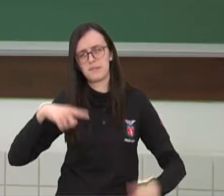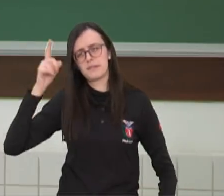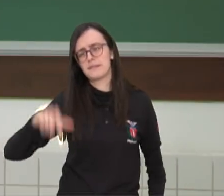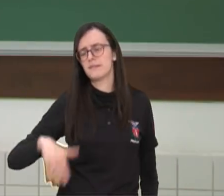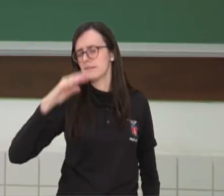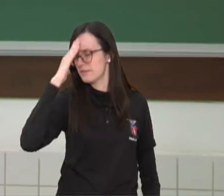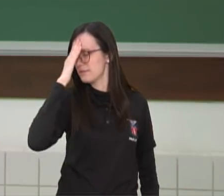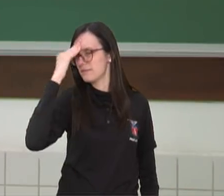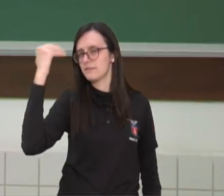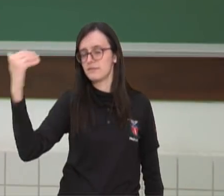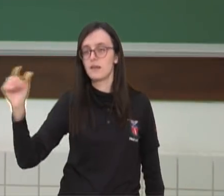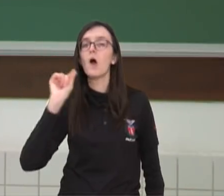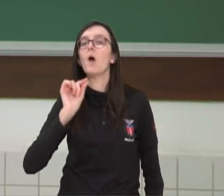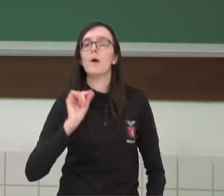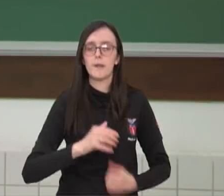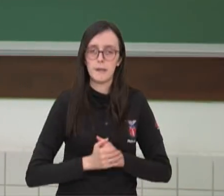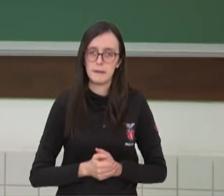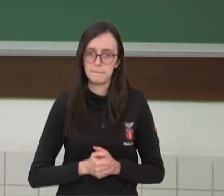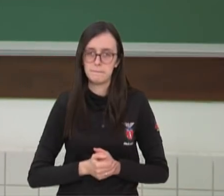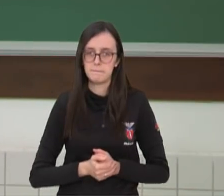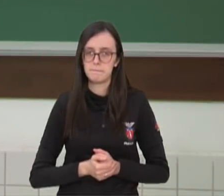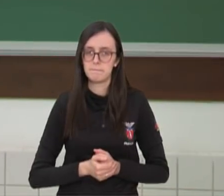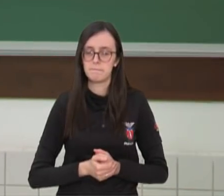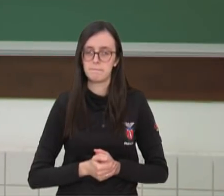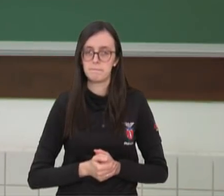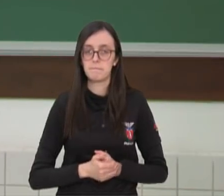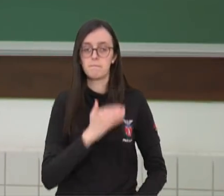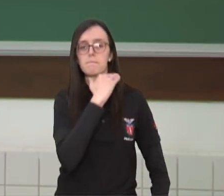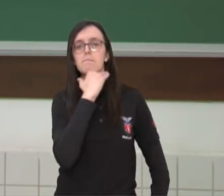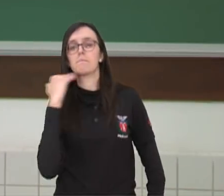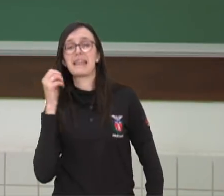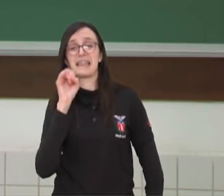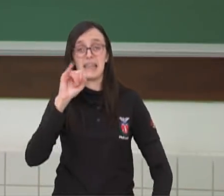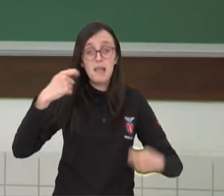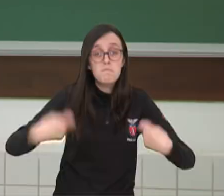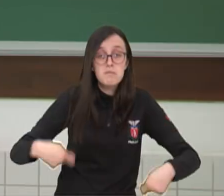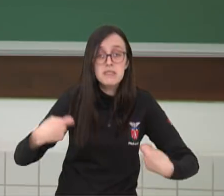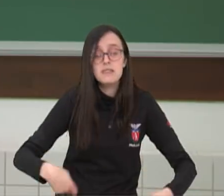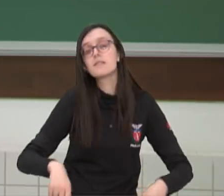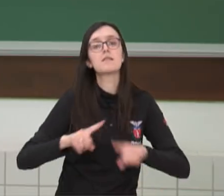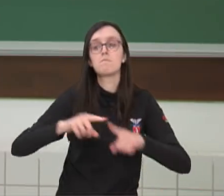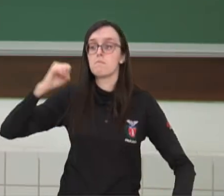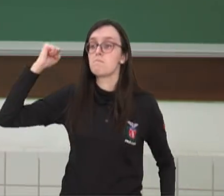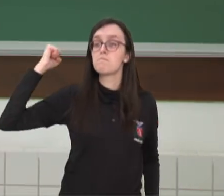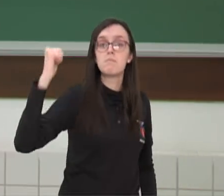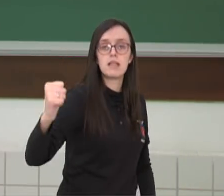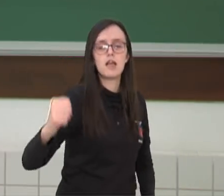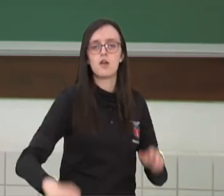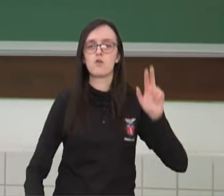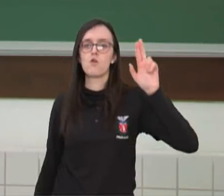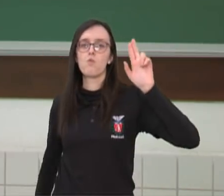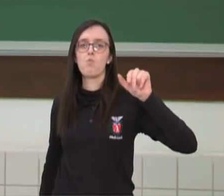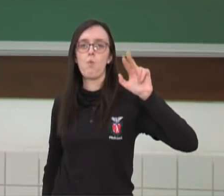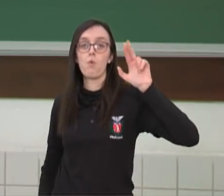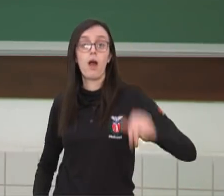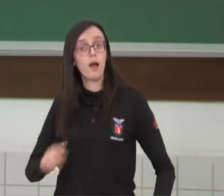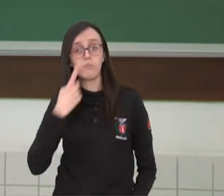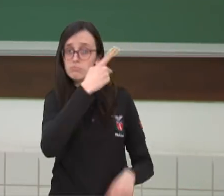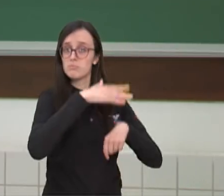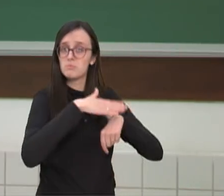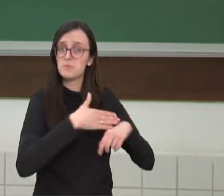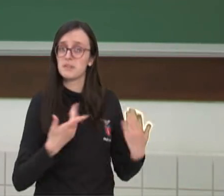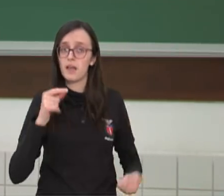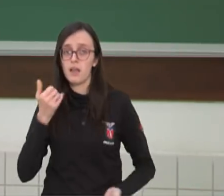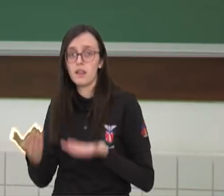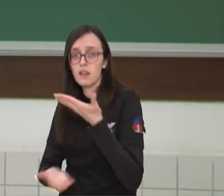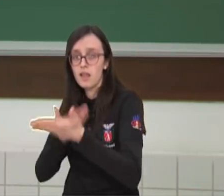famosa essa ideia dele de morrer se for preciso, matar nunca. Essa é a ideia dele no